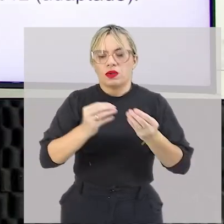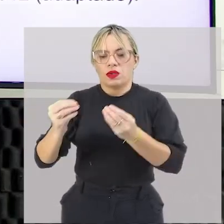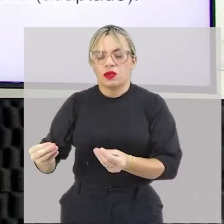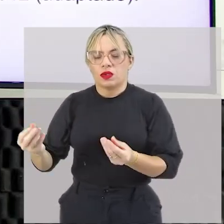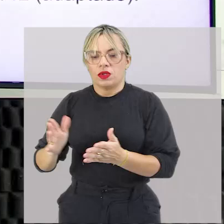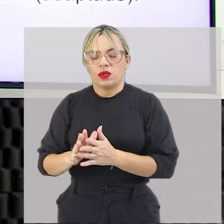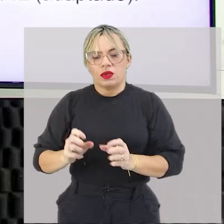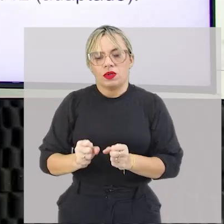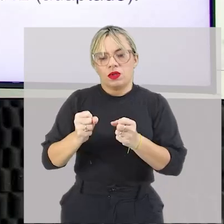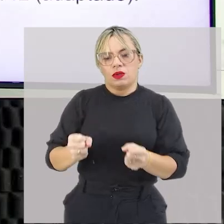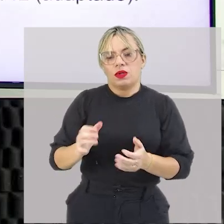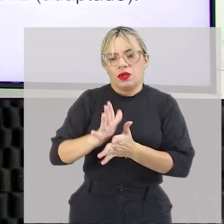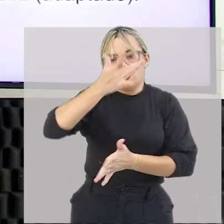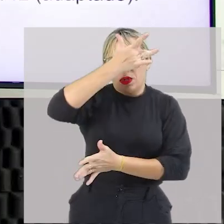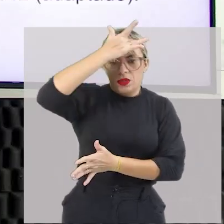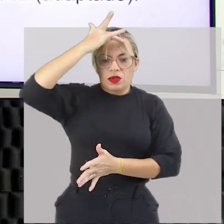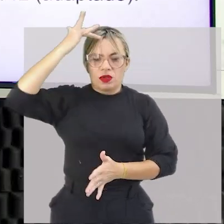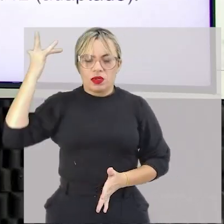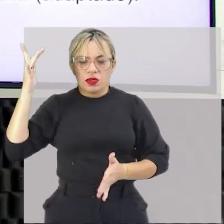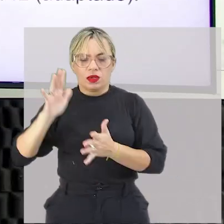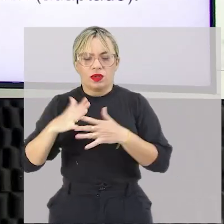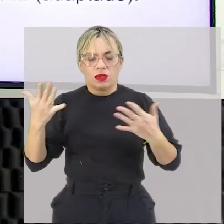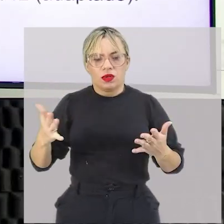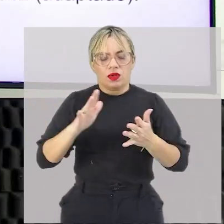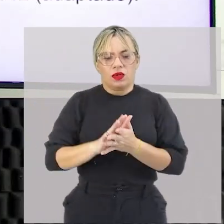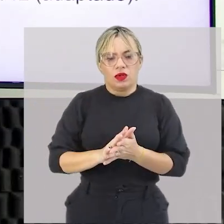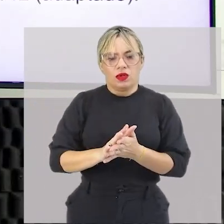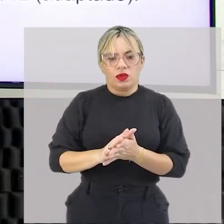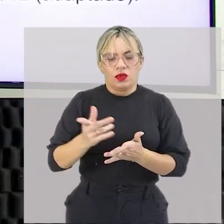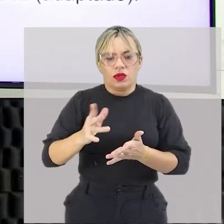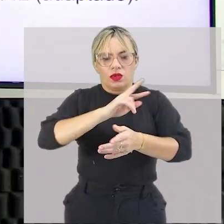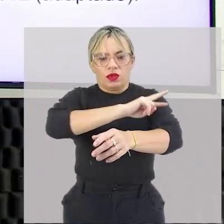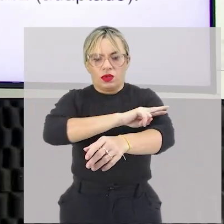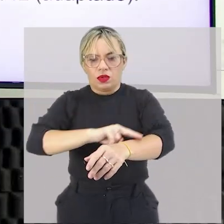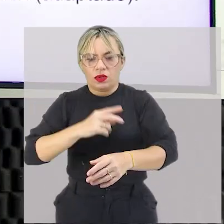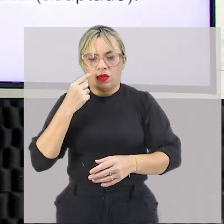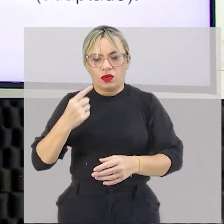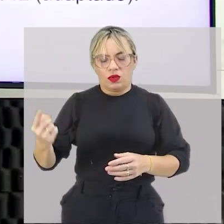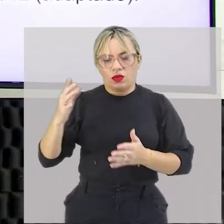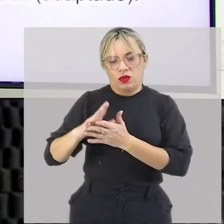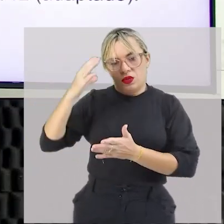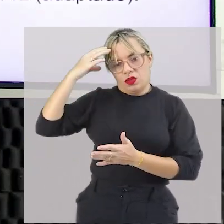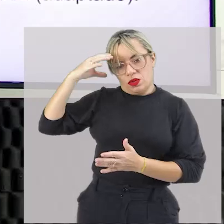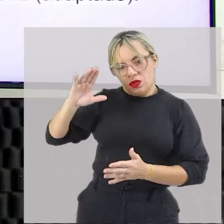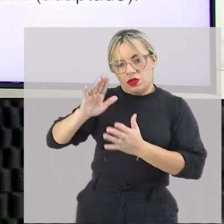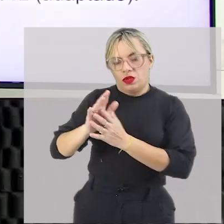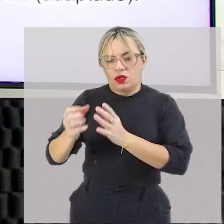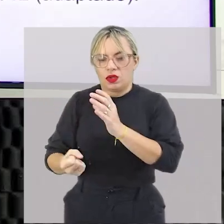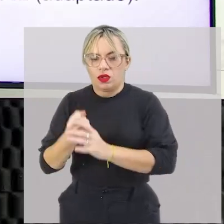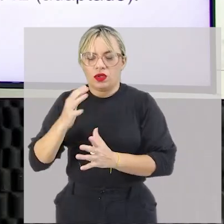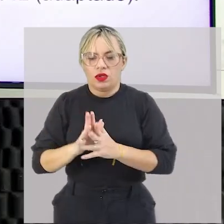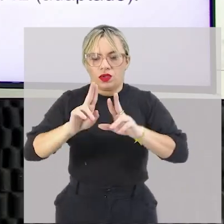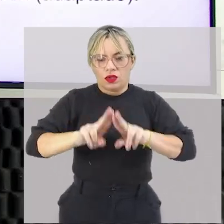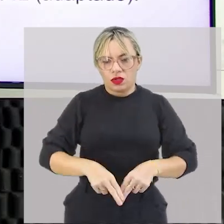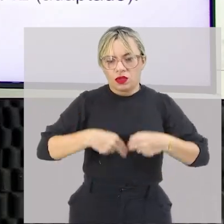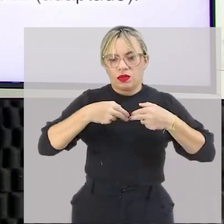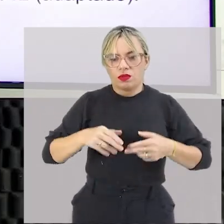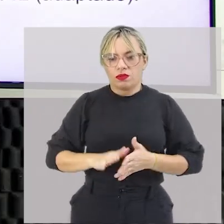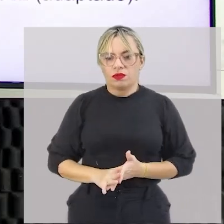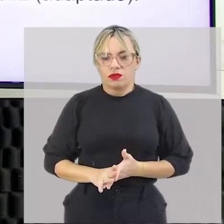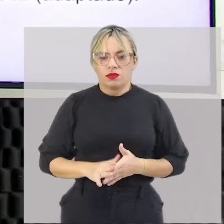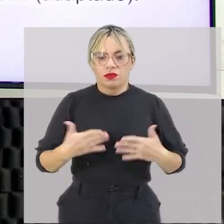prestar serviços adequados para pessoas por causa de sua cor, cultura ou origem